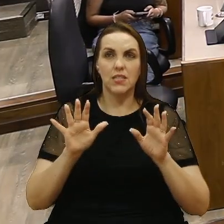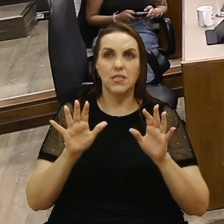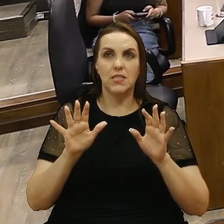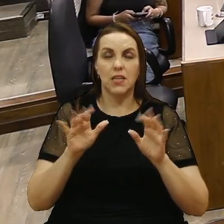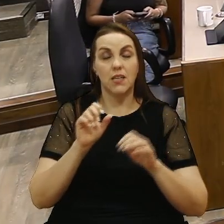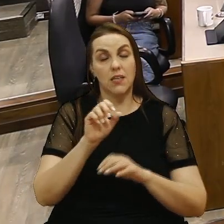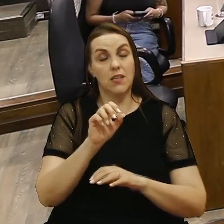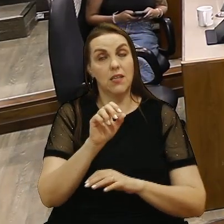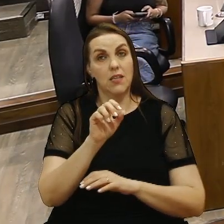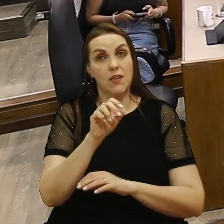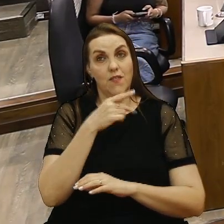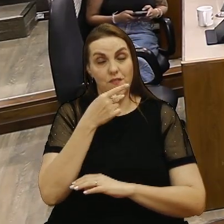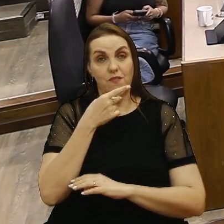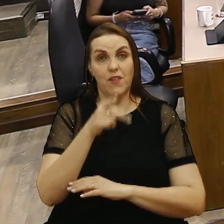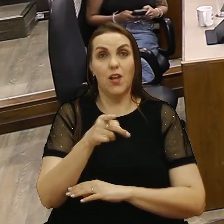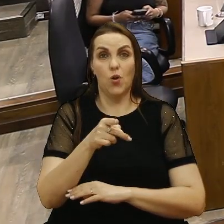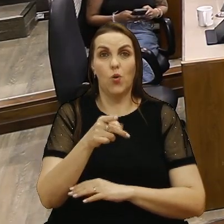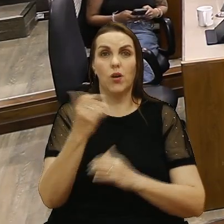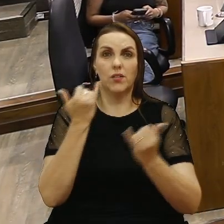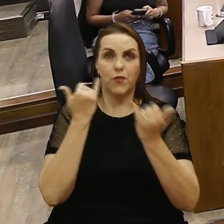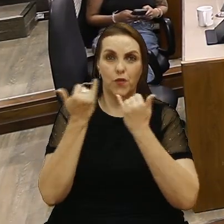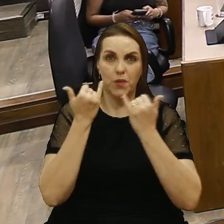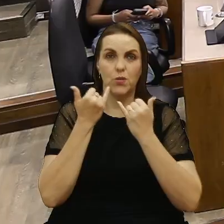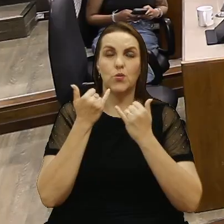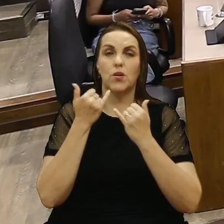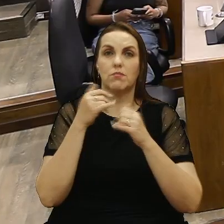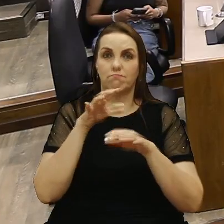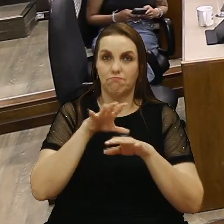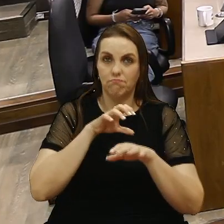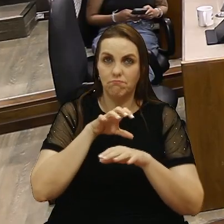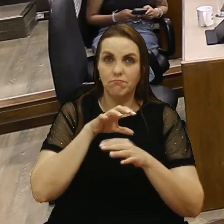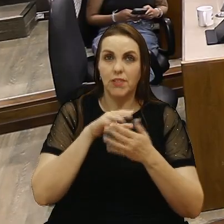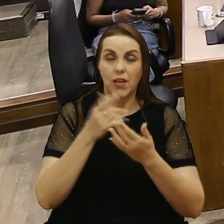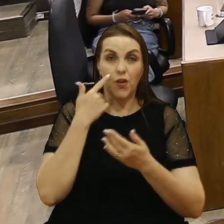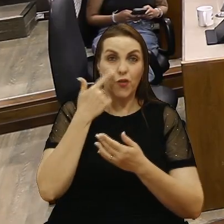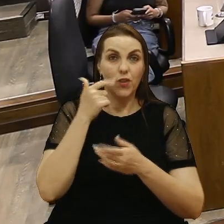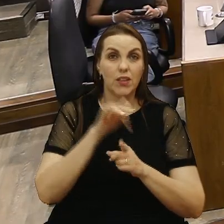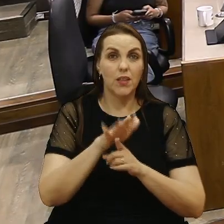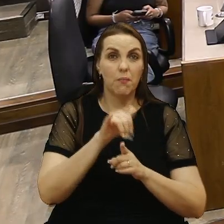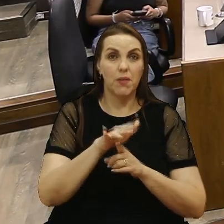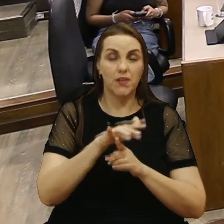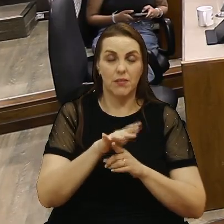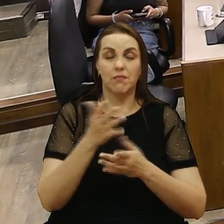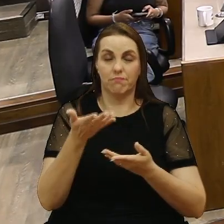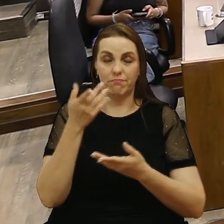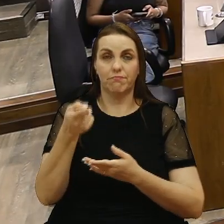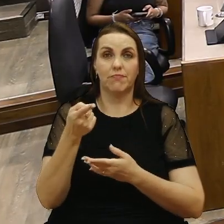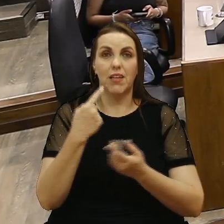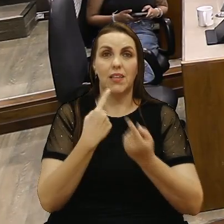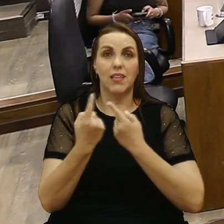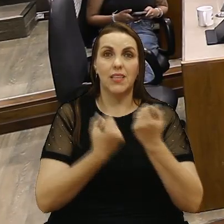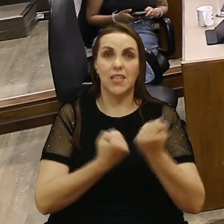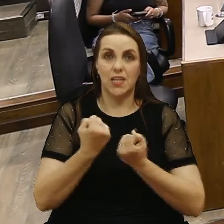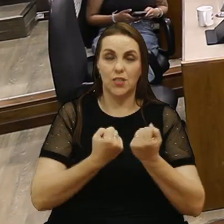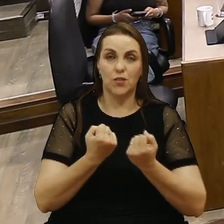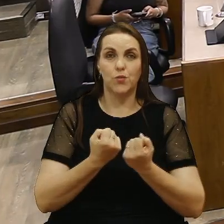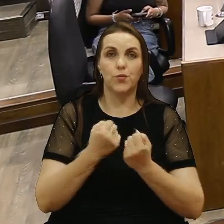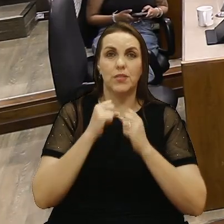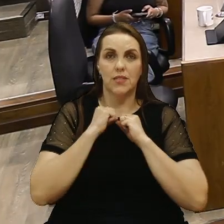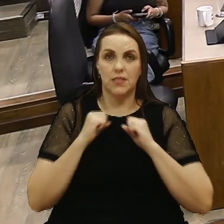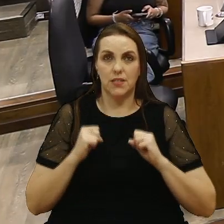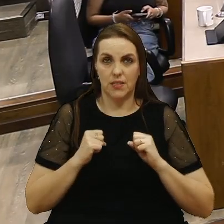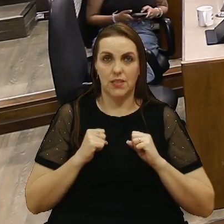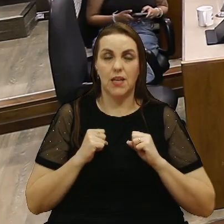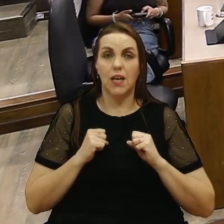me falou aqui, a gente buscou informação e eu vi que era uma demanda da Secretaria de Trânsito e realmente nós não tínhamos entrado no detalhe